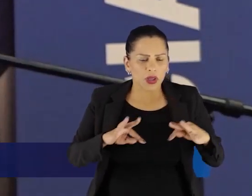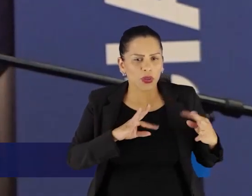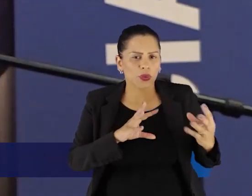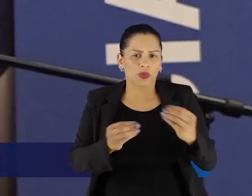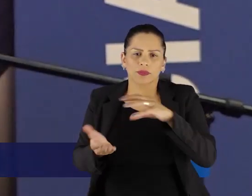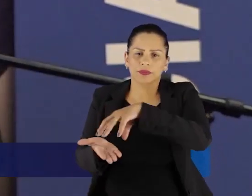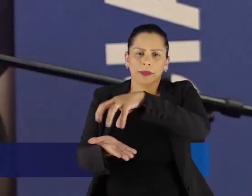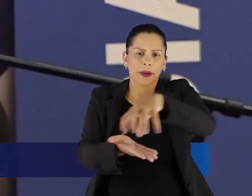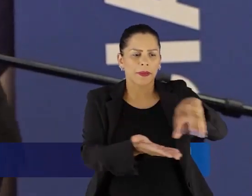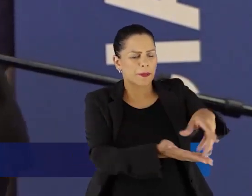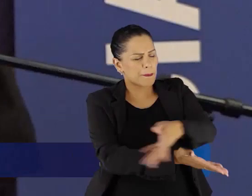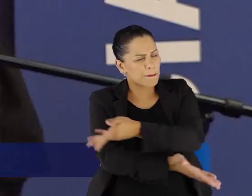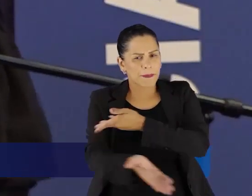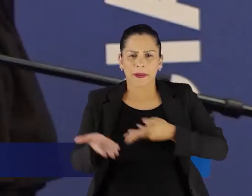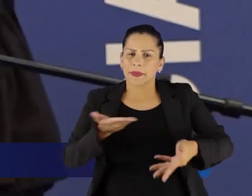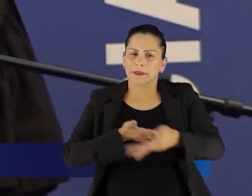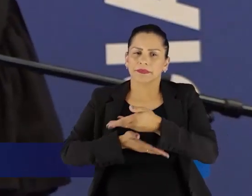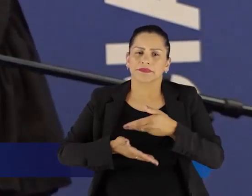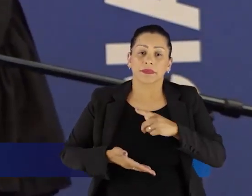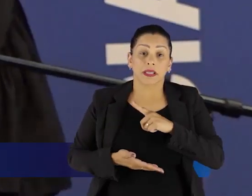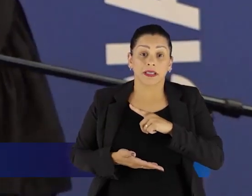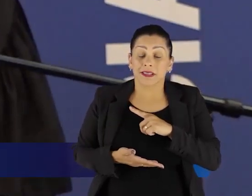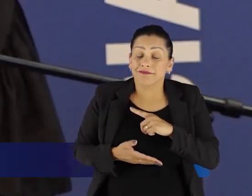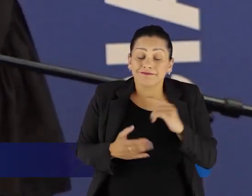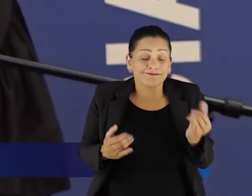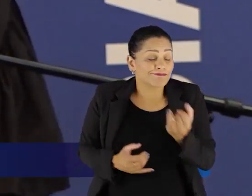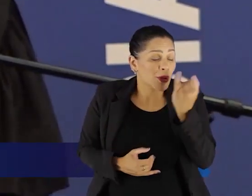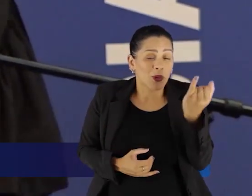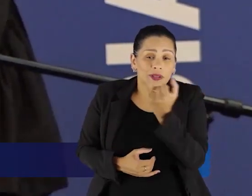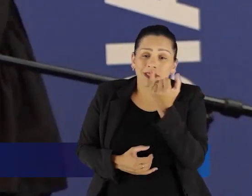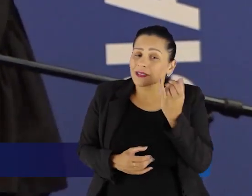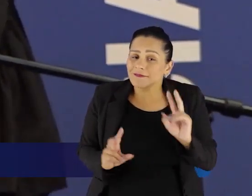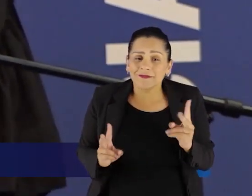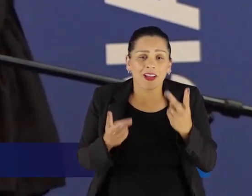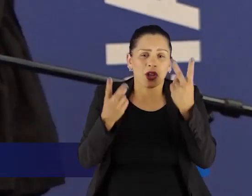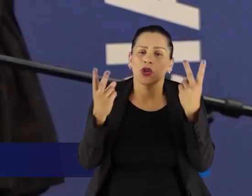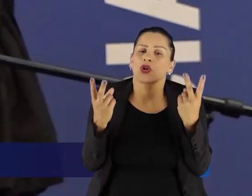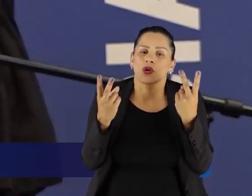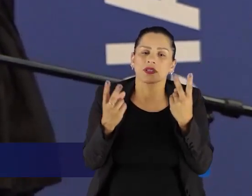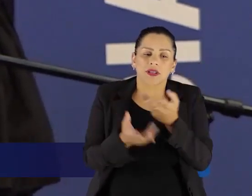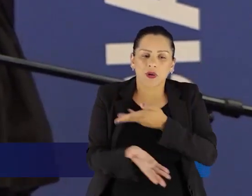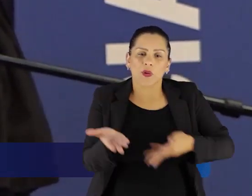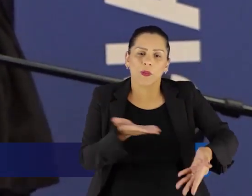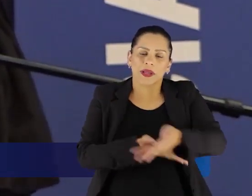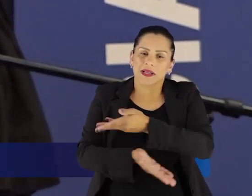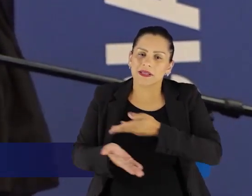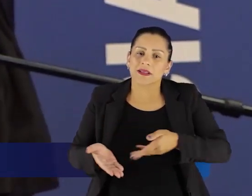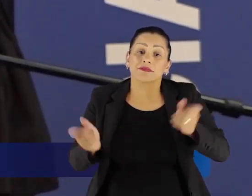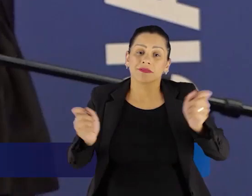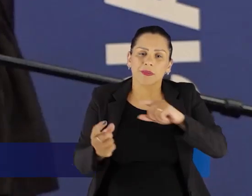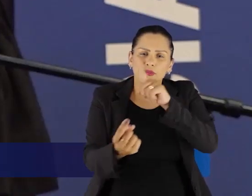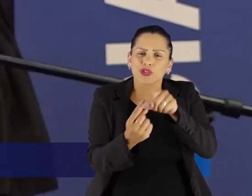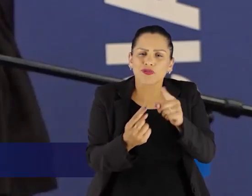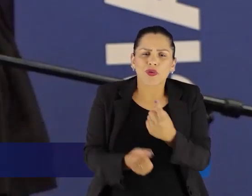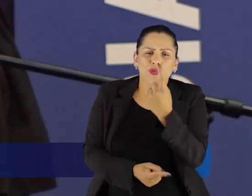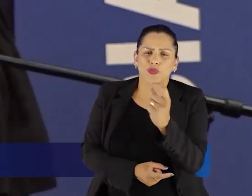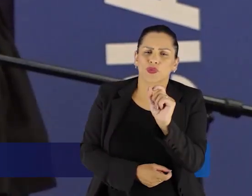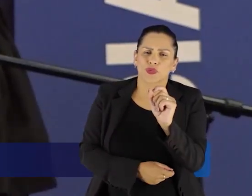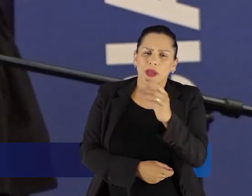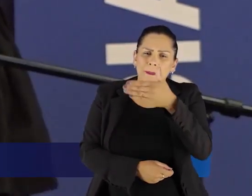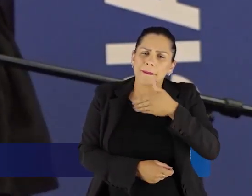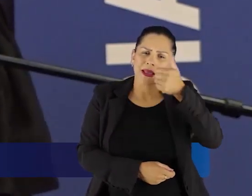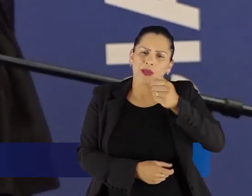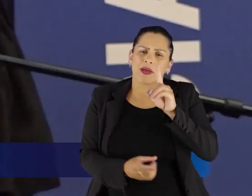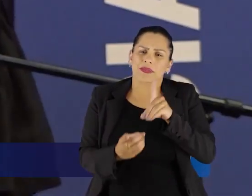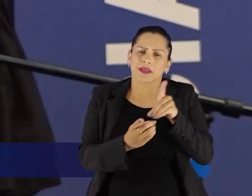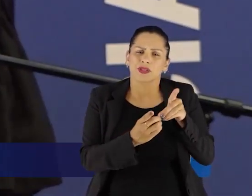afins somente para valiosa para operação de todos poderemos alcançar o objetivo comum de melhor atender o povo